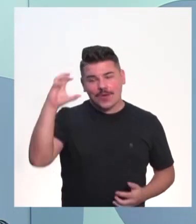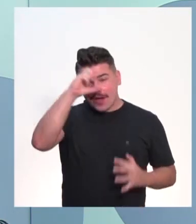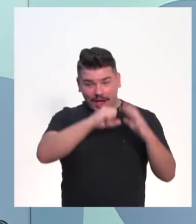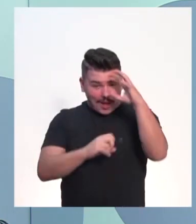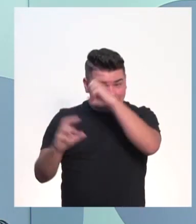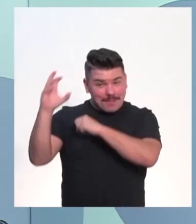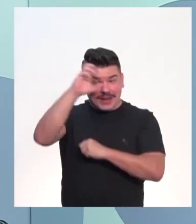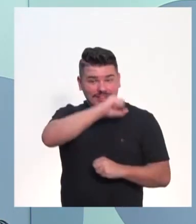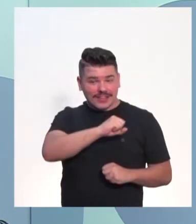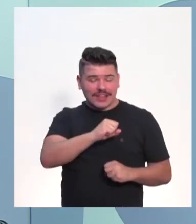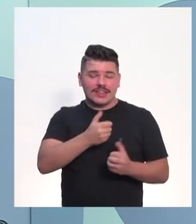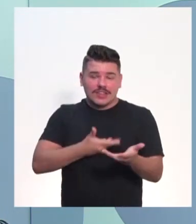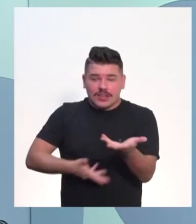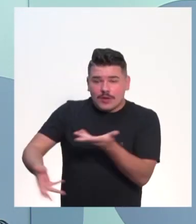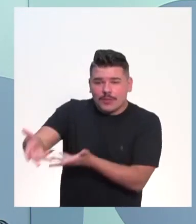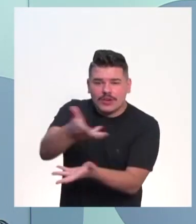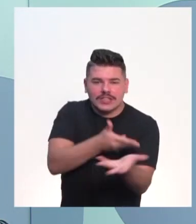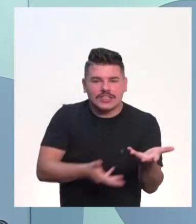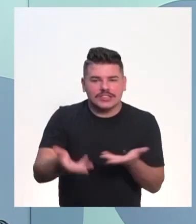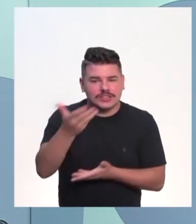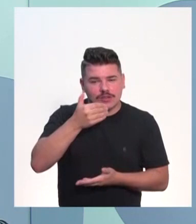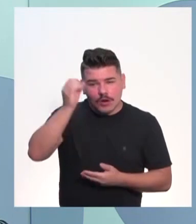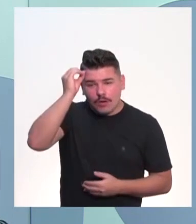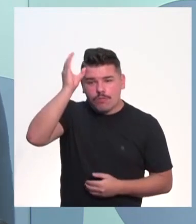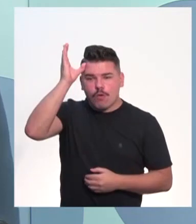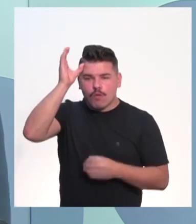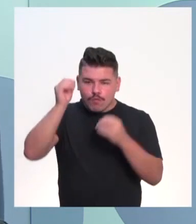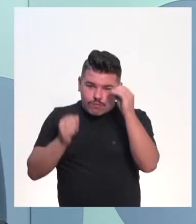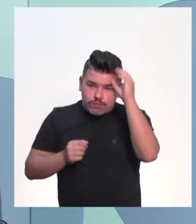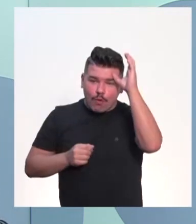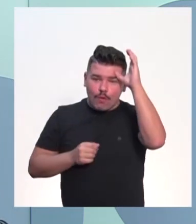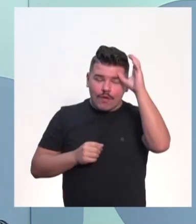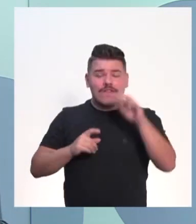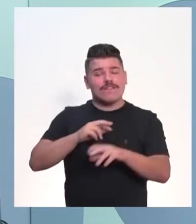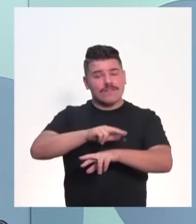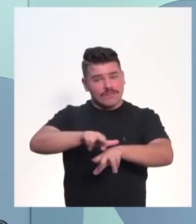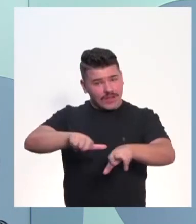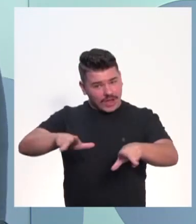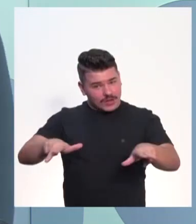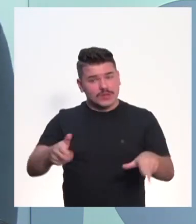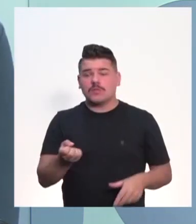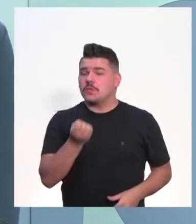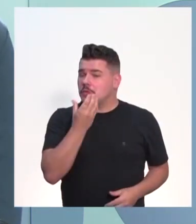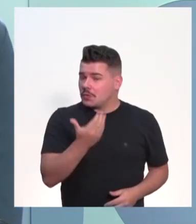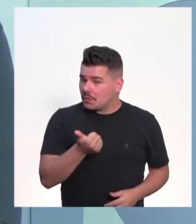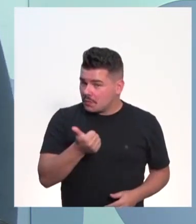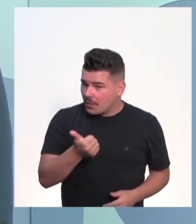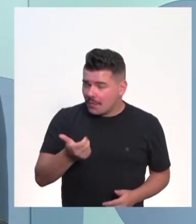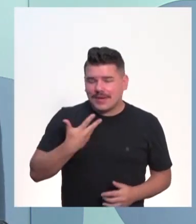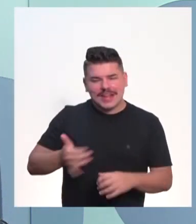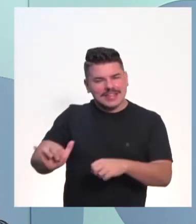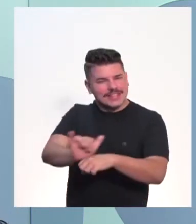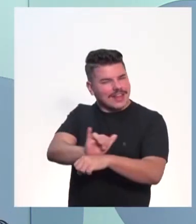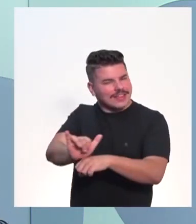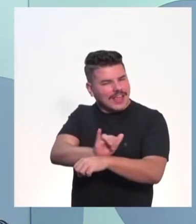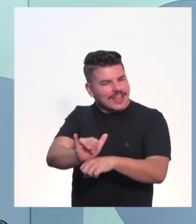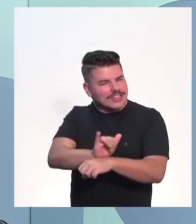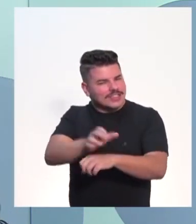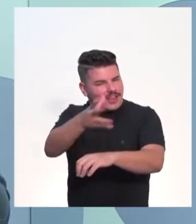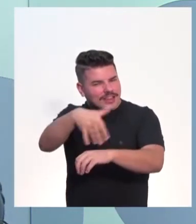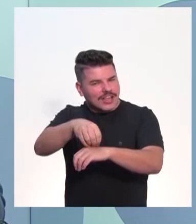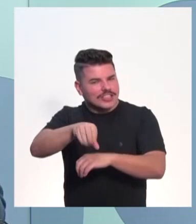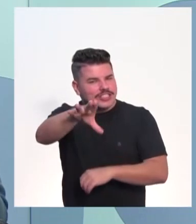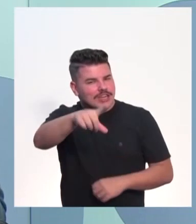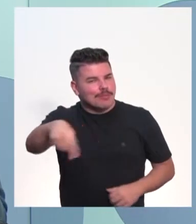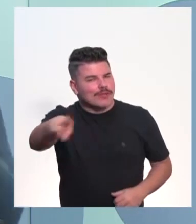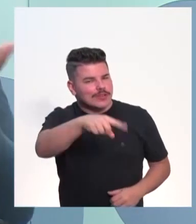compartilhar sabedoria. Tudo isso é bastante válido. E pensando um pouco nas técnicas, nas dicas que a gente pode dar para vocês, e